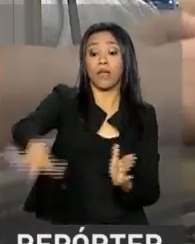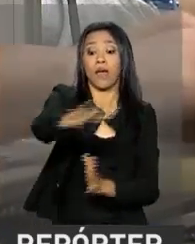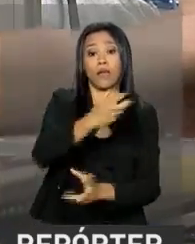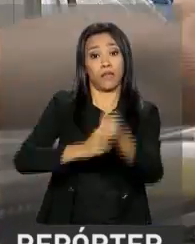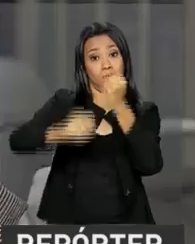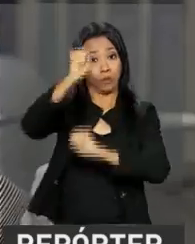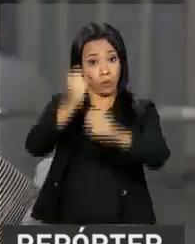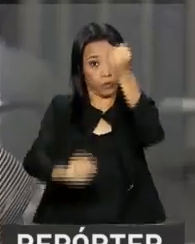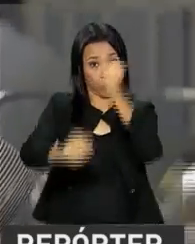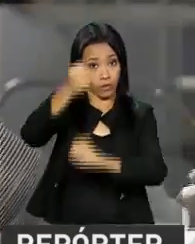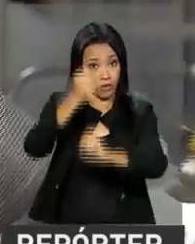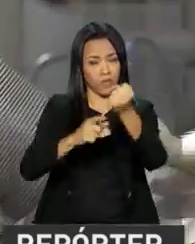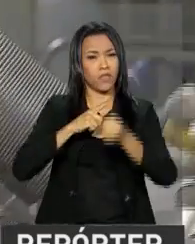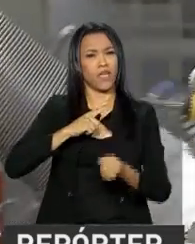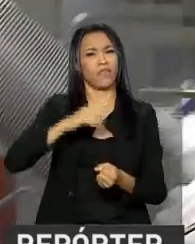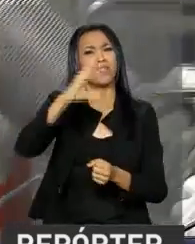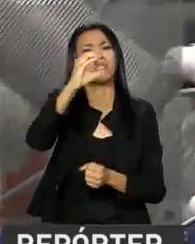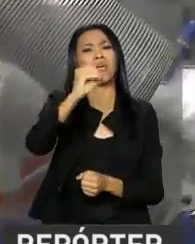uma ampliação de